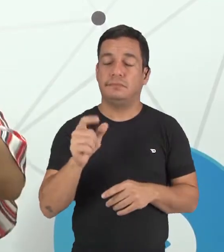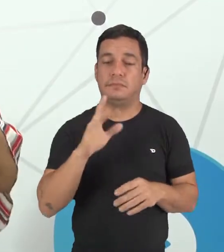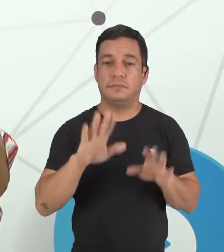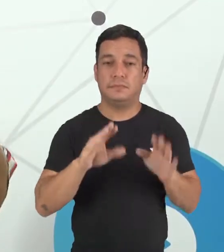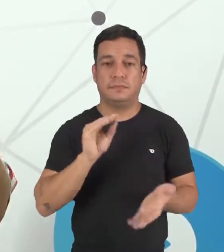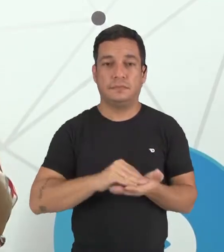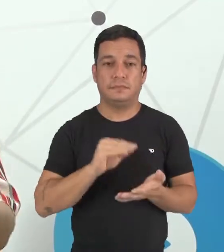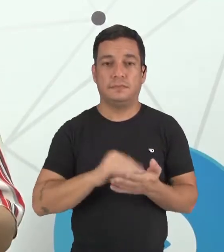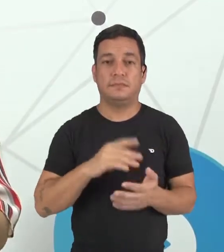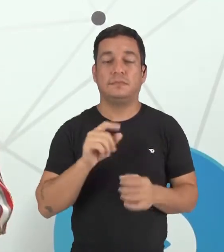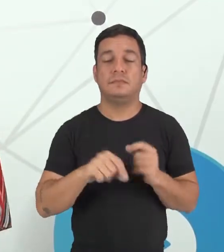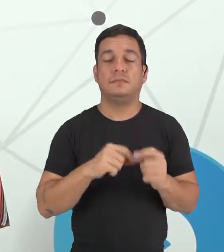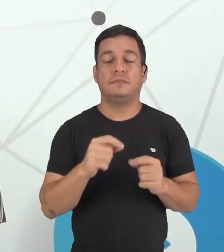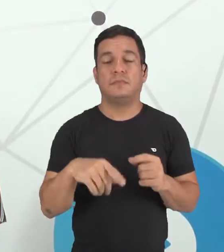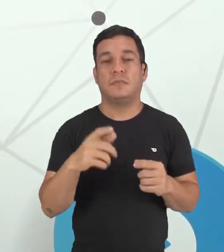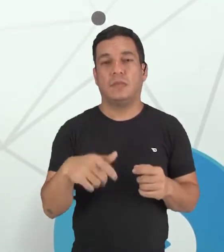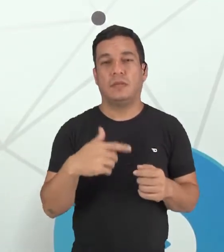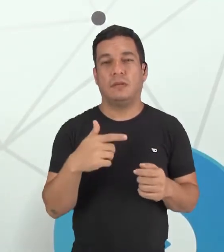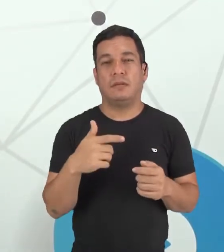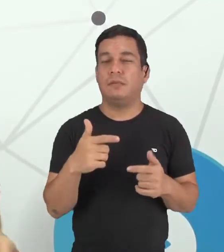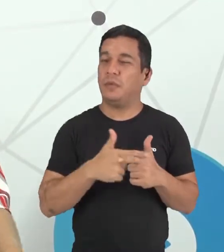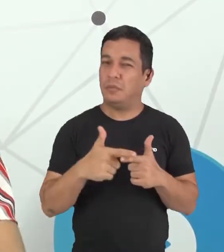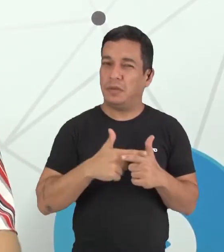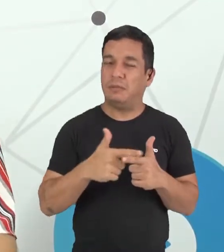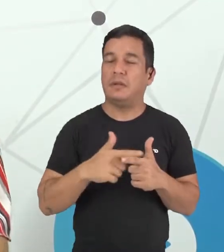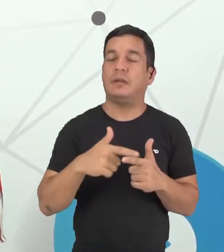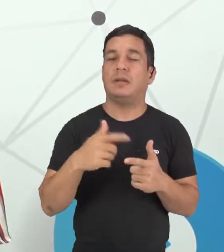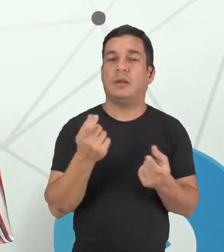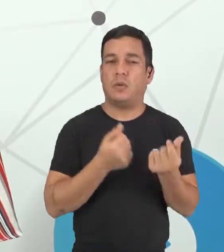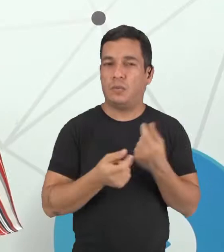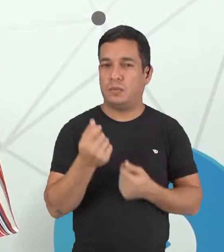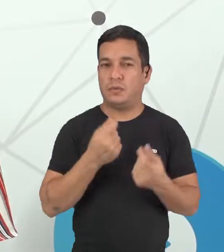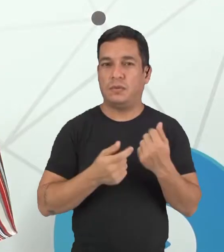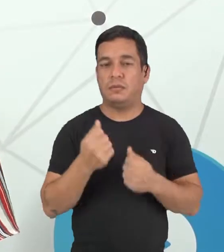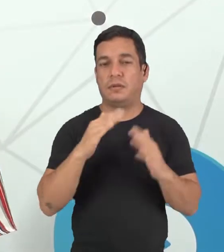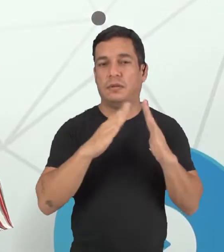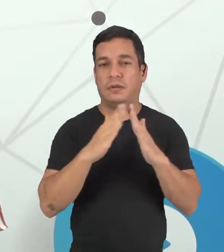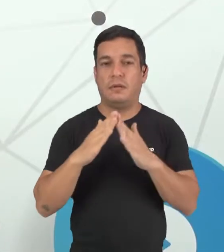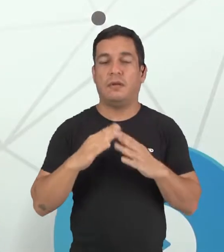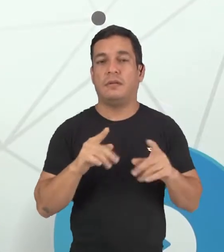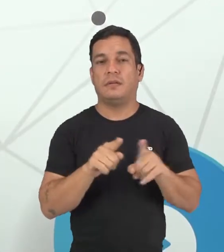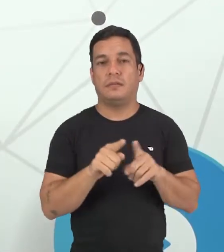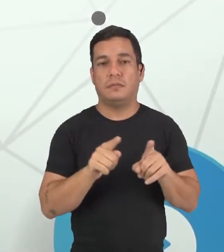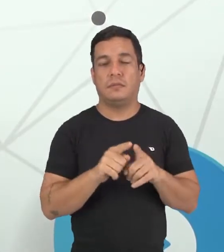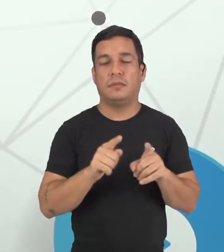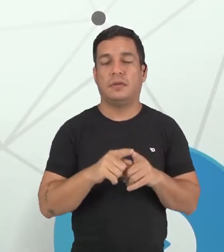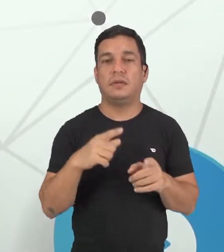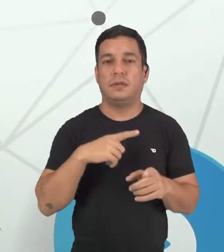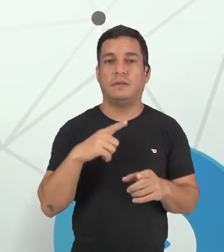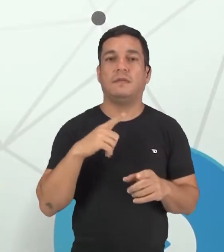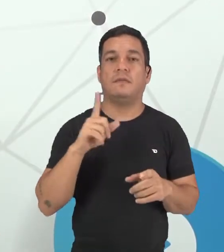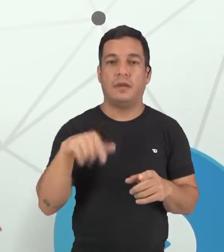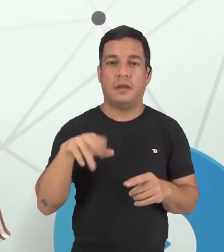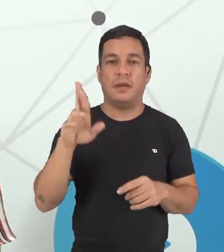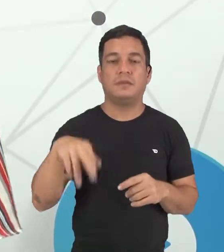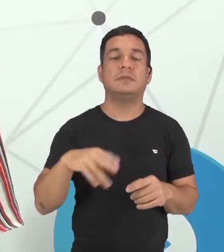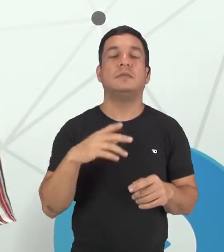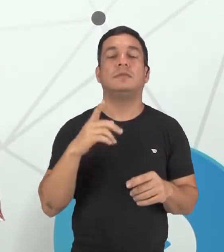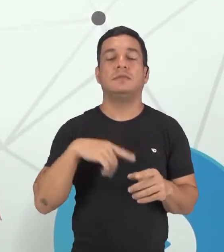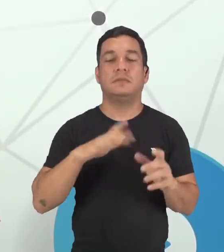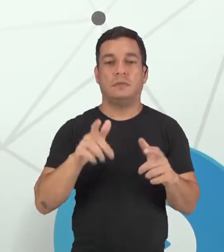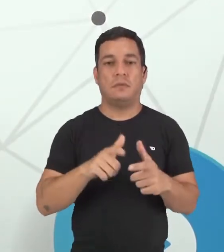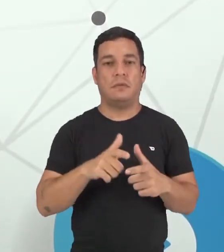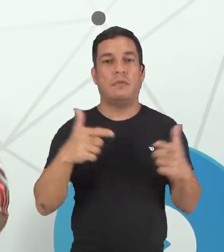de insegurança econômica dentro dos lares, isso evidenciou e aumentou a violência doméstica durante o período